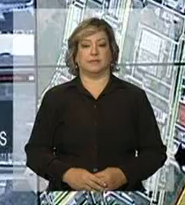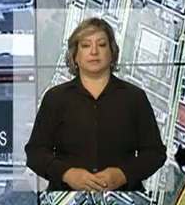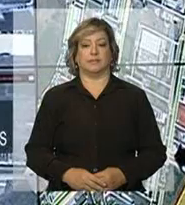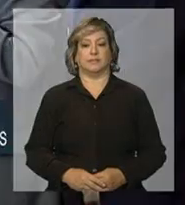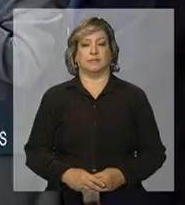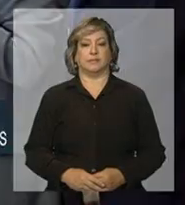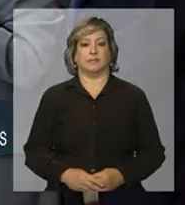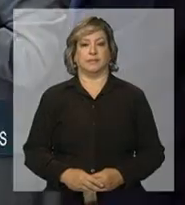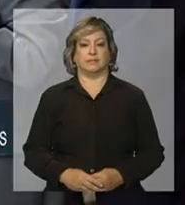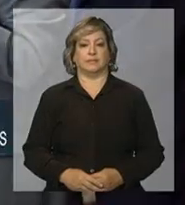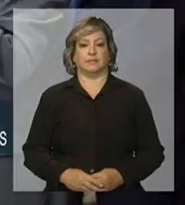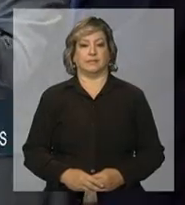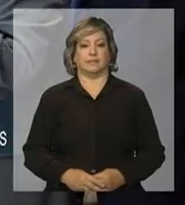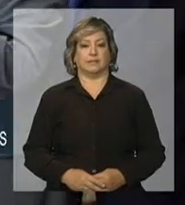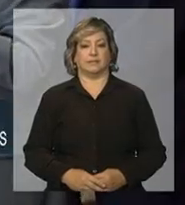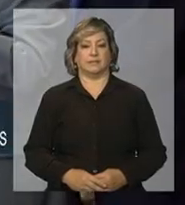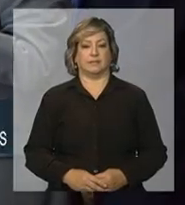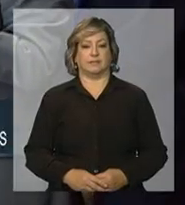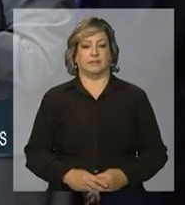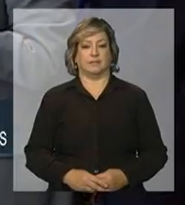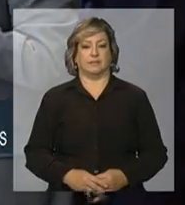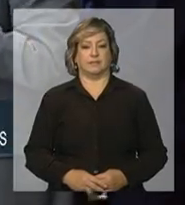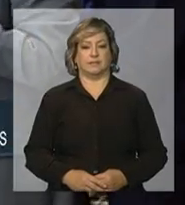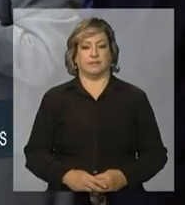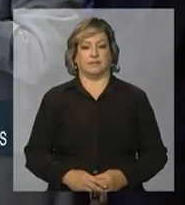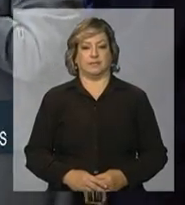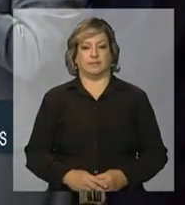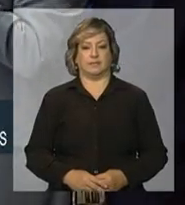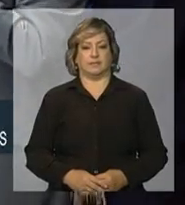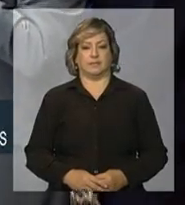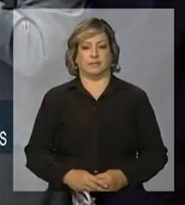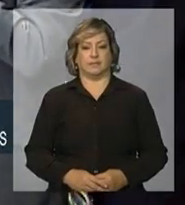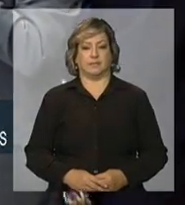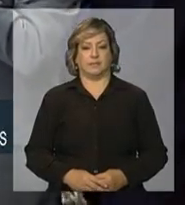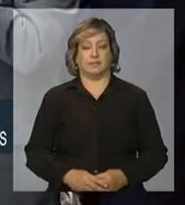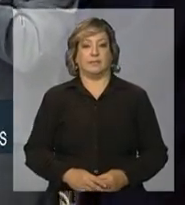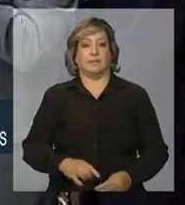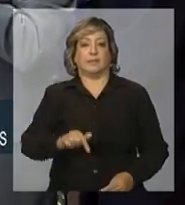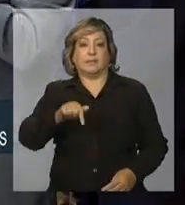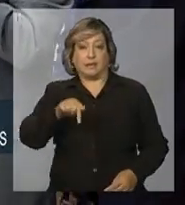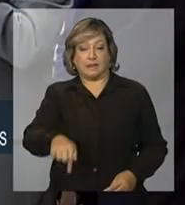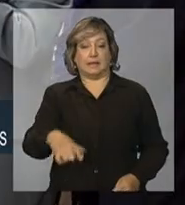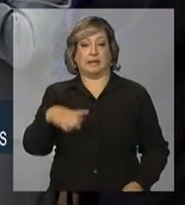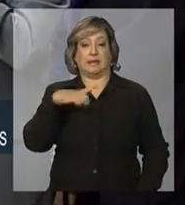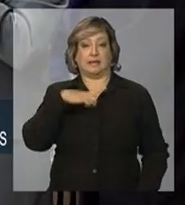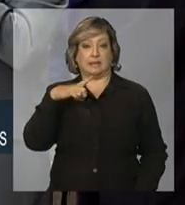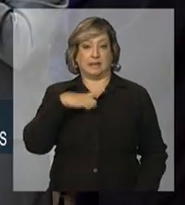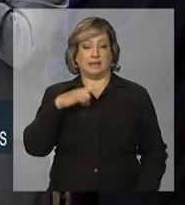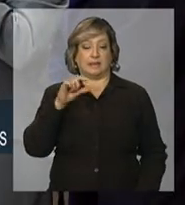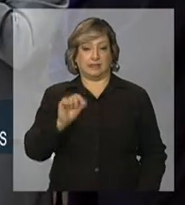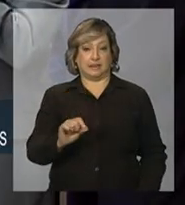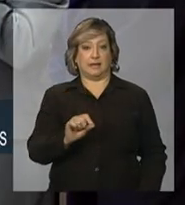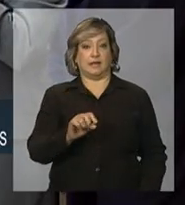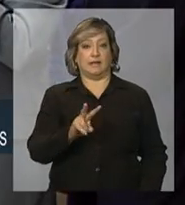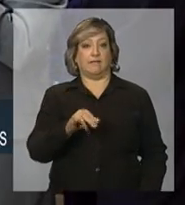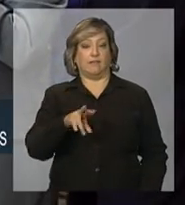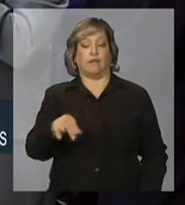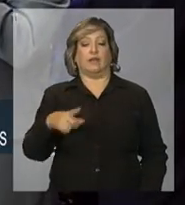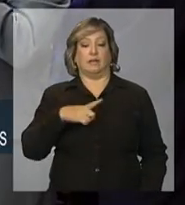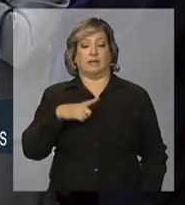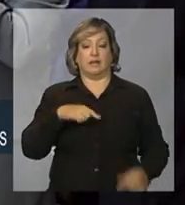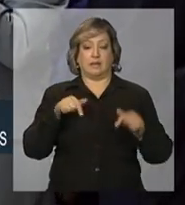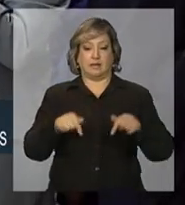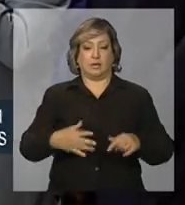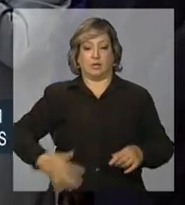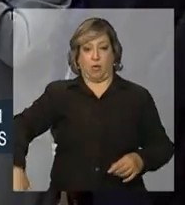As cinzas são as viaturas que estão desligadas. Estão paradas por algum motivo, estão paradas. Aqui embaixo nós temos, ao vivo lá também, aqui nós ao